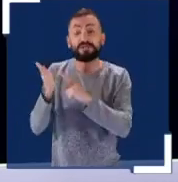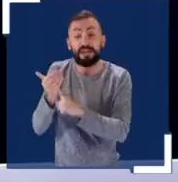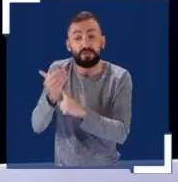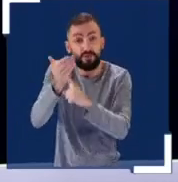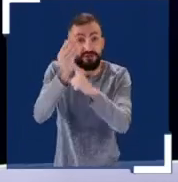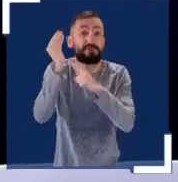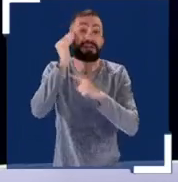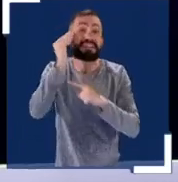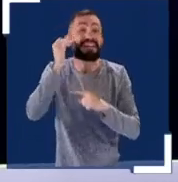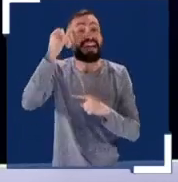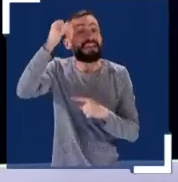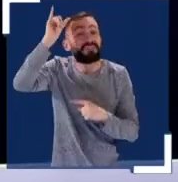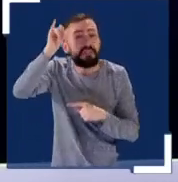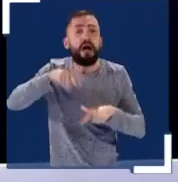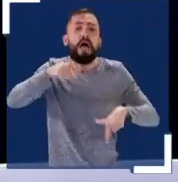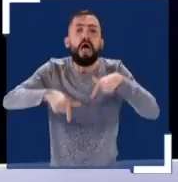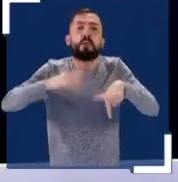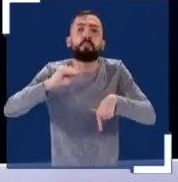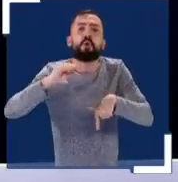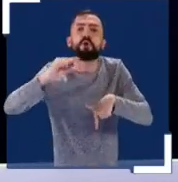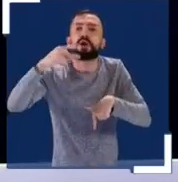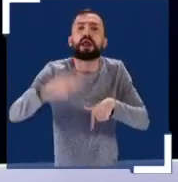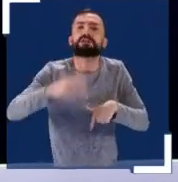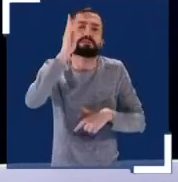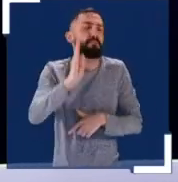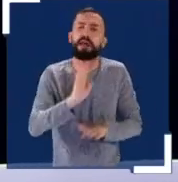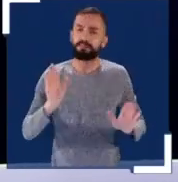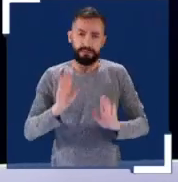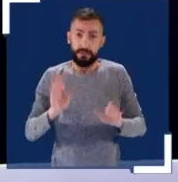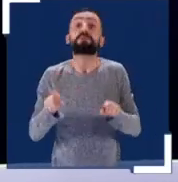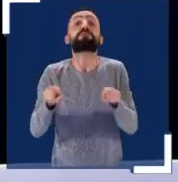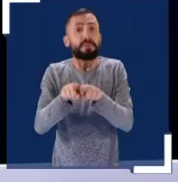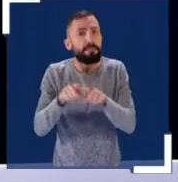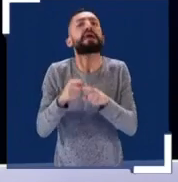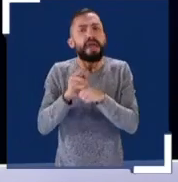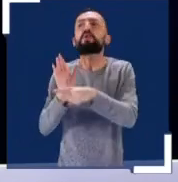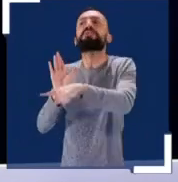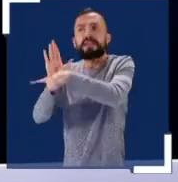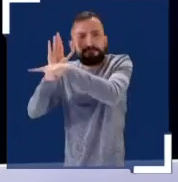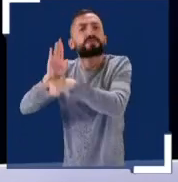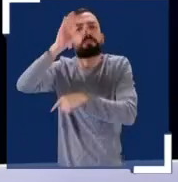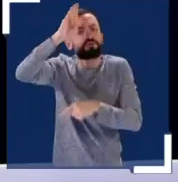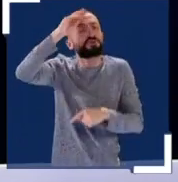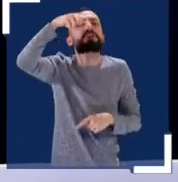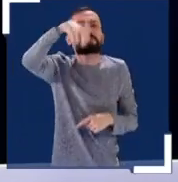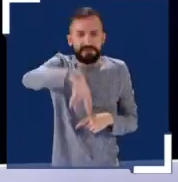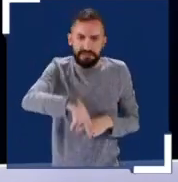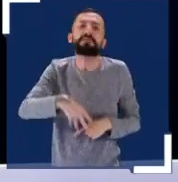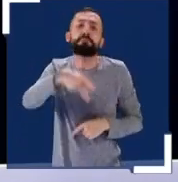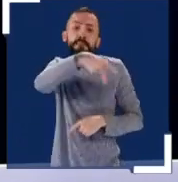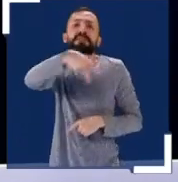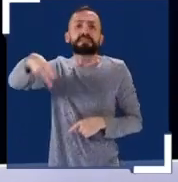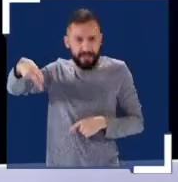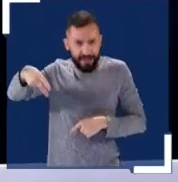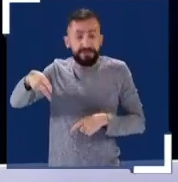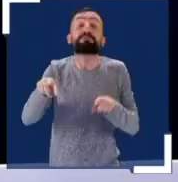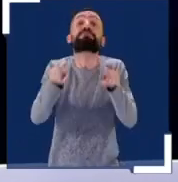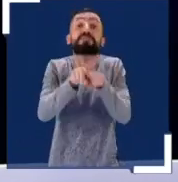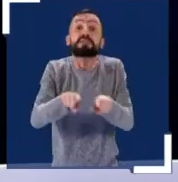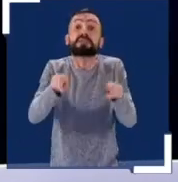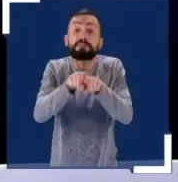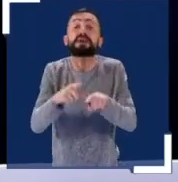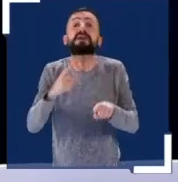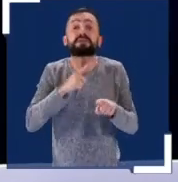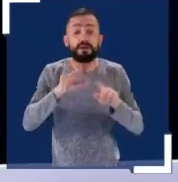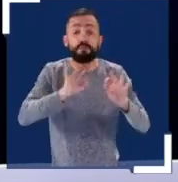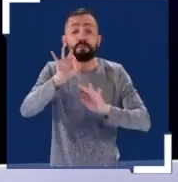a burocracia no Brasil. Eu defendo, sim, Jair Bolsonaro, volto a dizer, para a presidência da República. Defendo um programa liberal